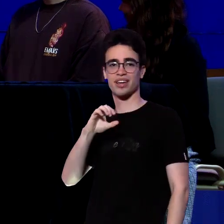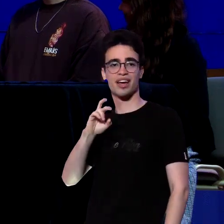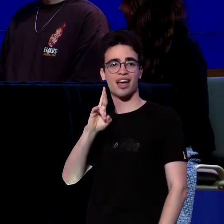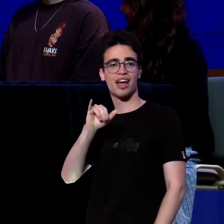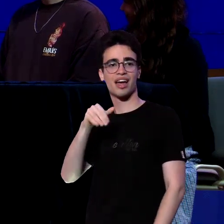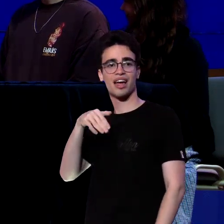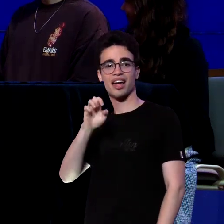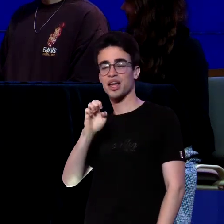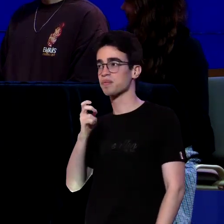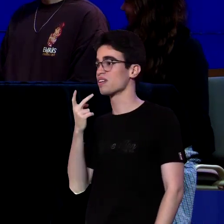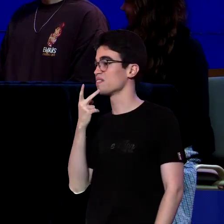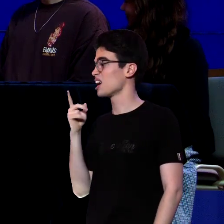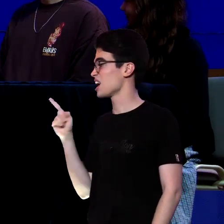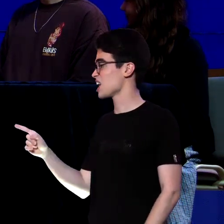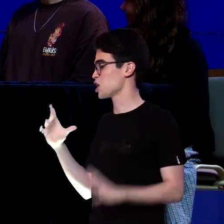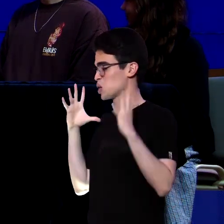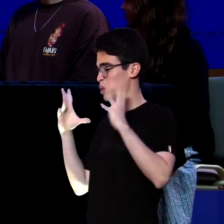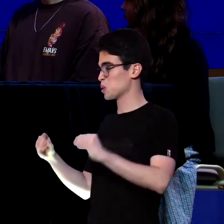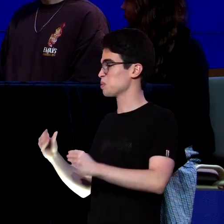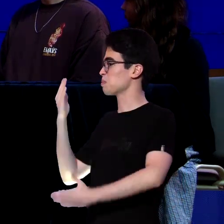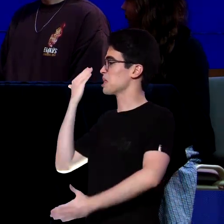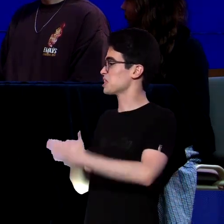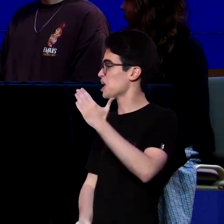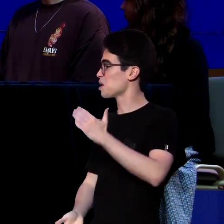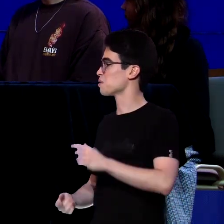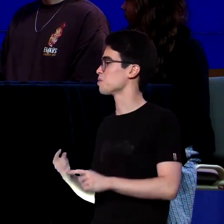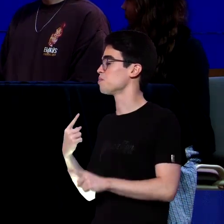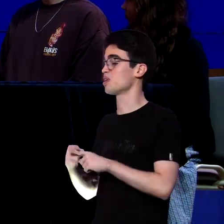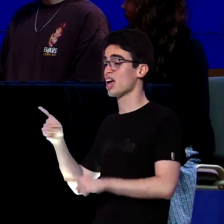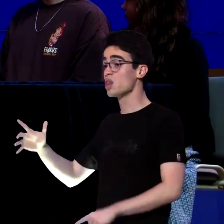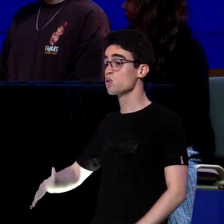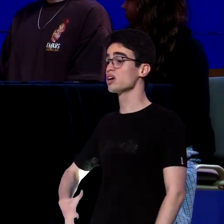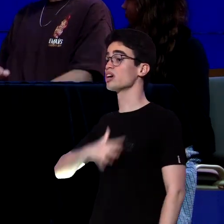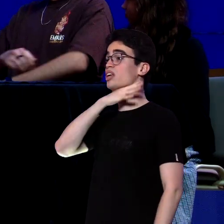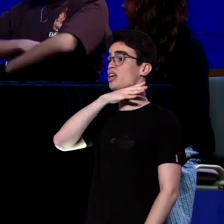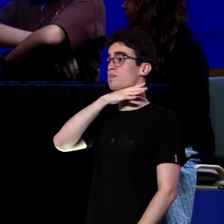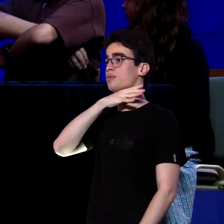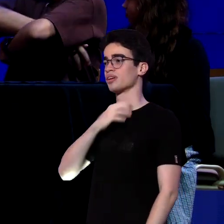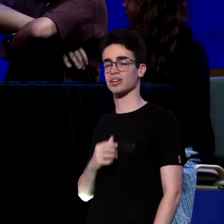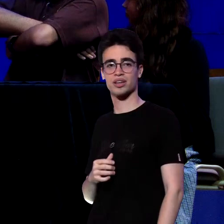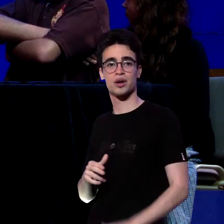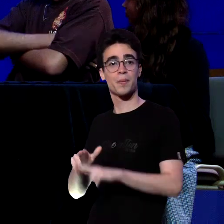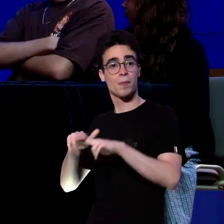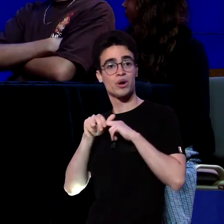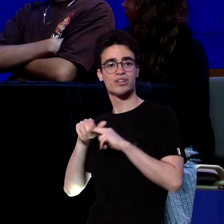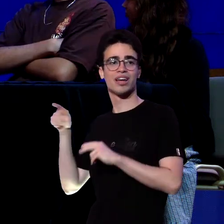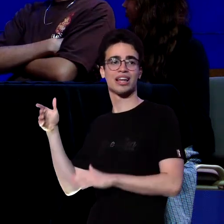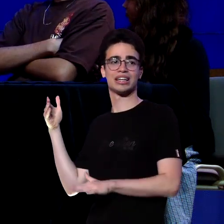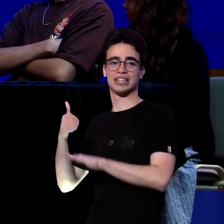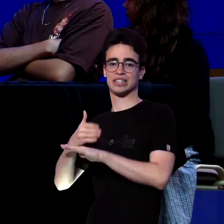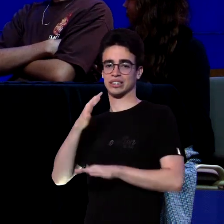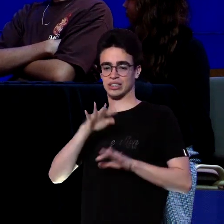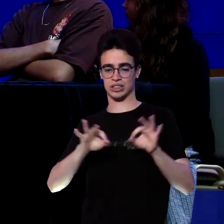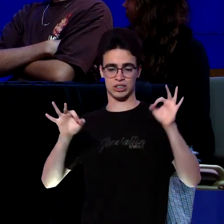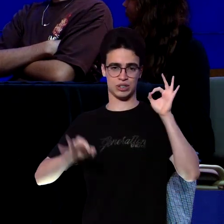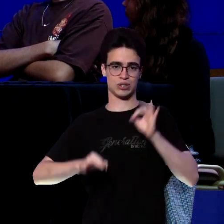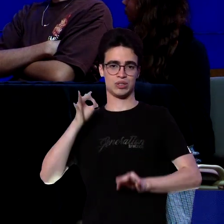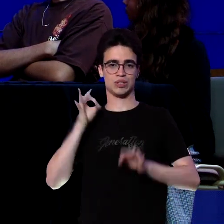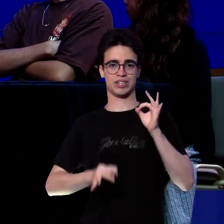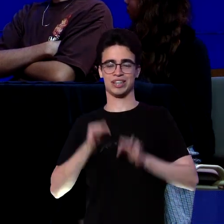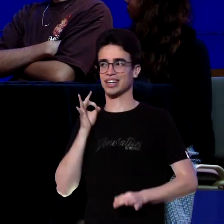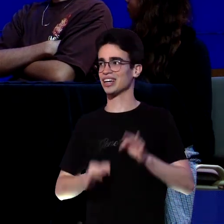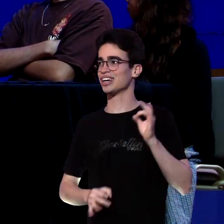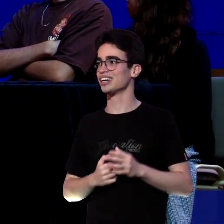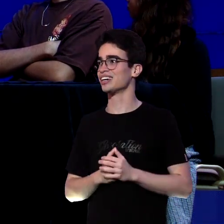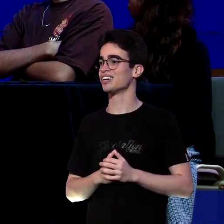Falaram que ele perdeu tudo porque ele cometeu um crime. Por isso que ele está no tribunal. Dito isso,